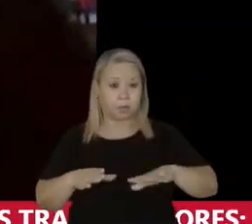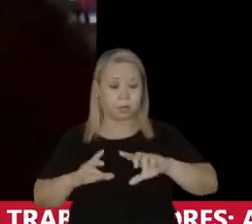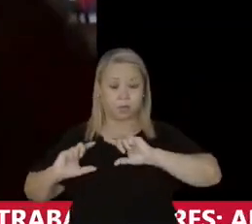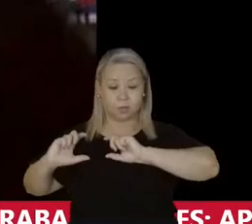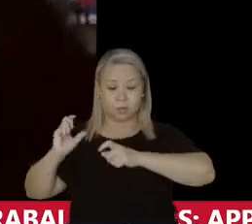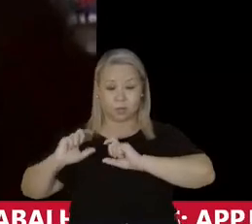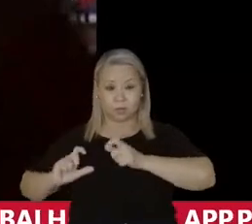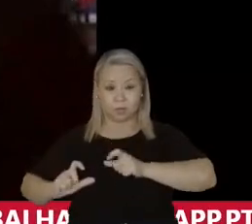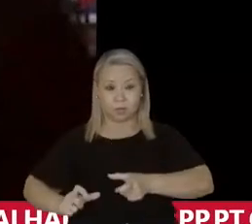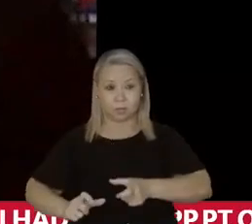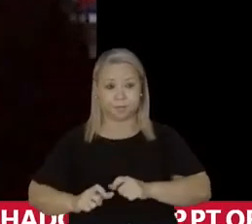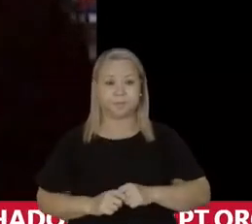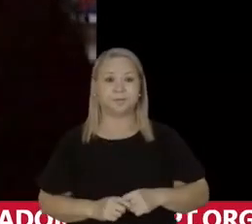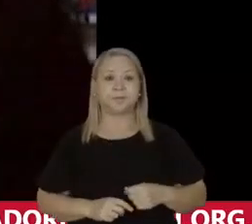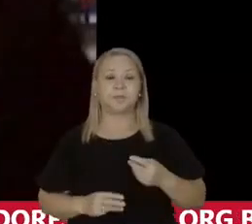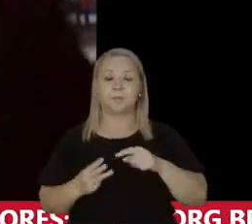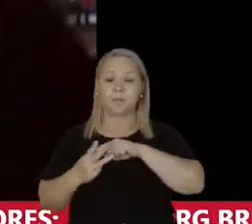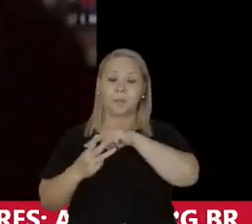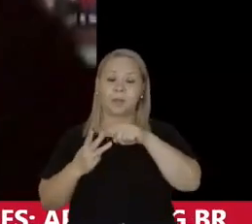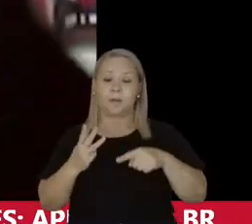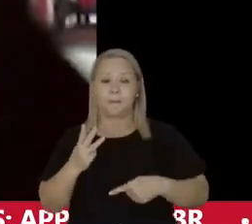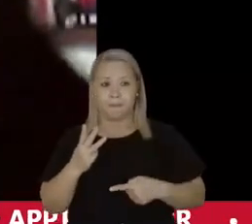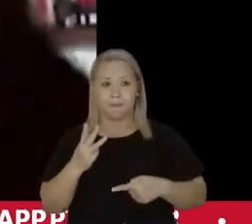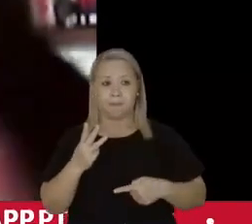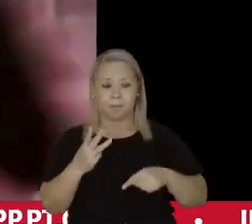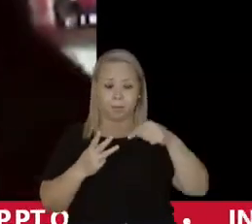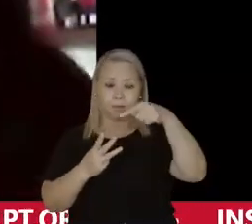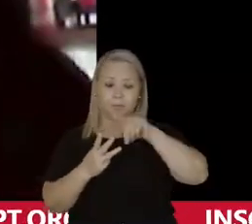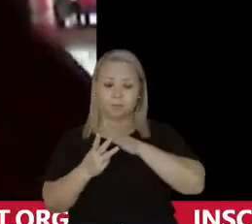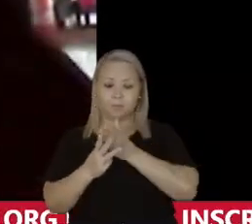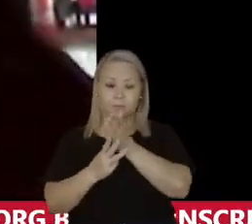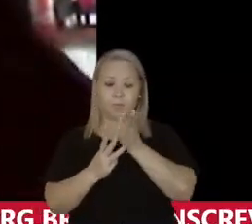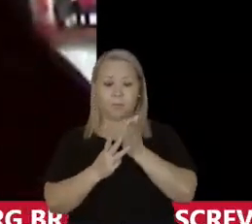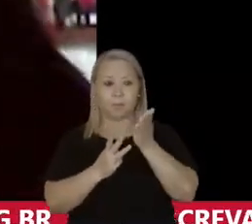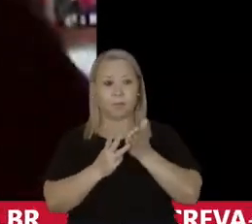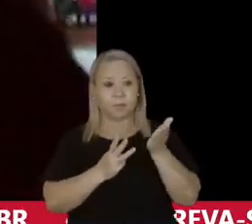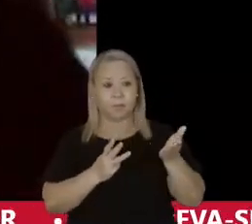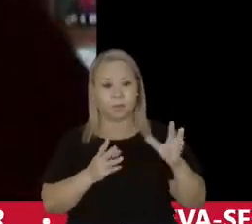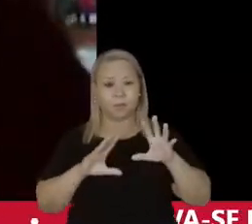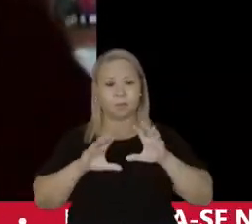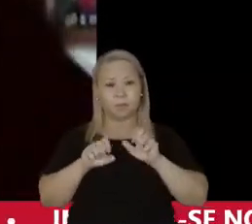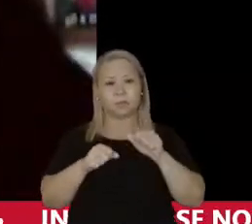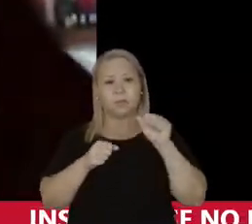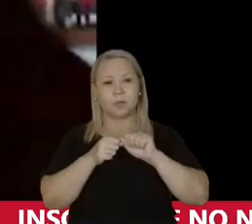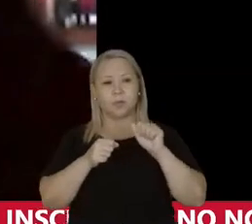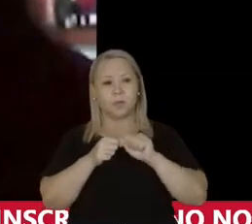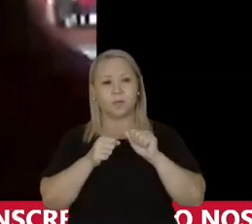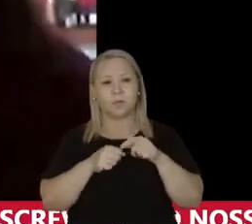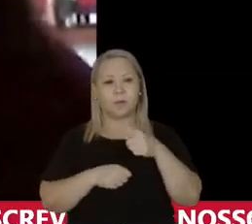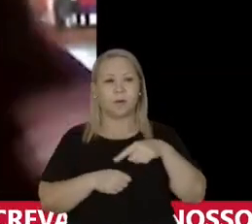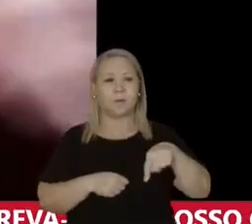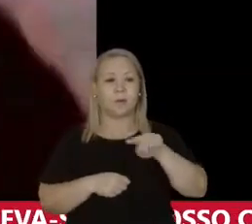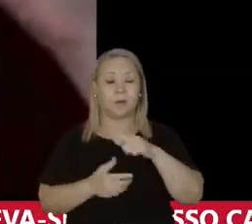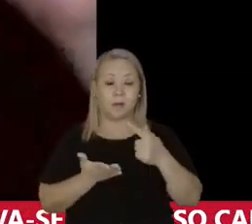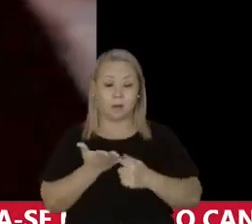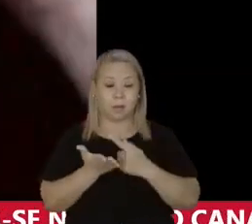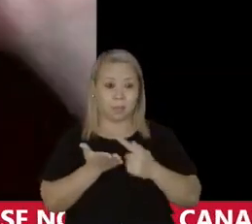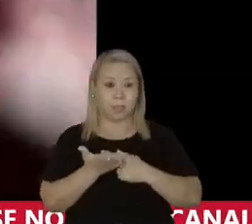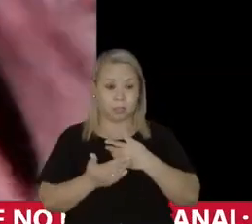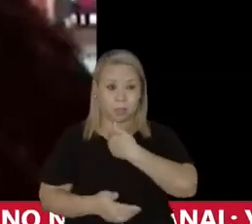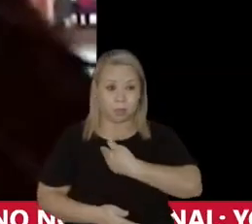acho que essas 3, né, categorias que formam aí essa